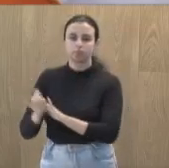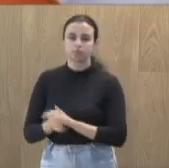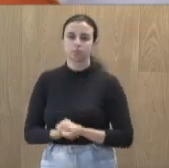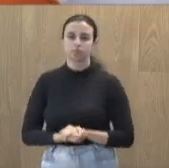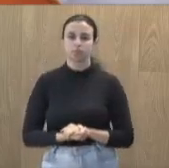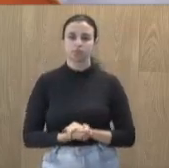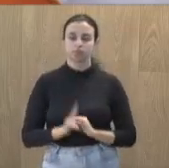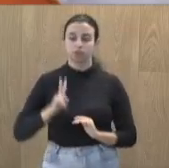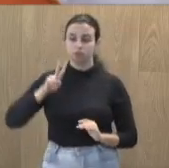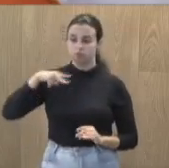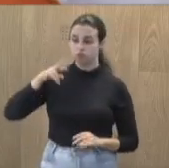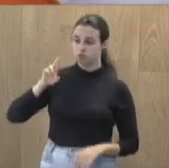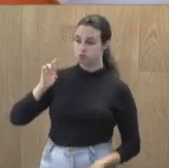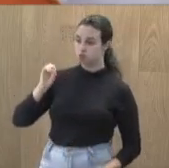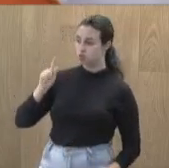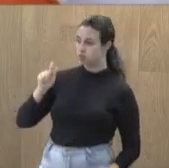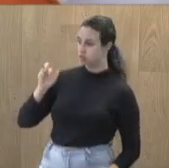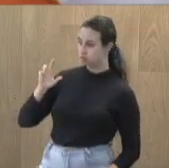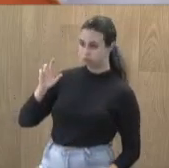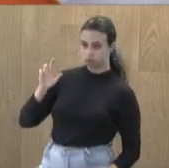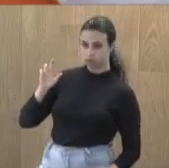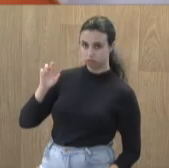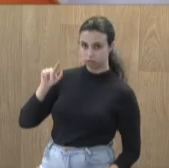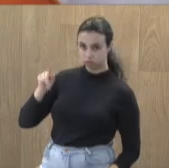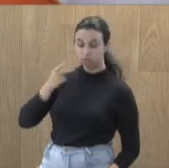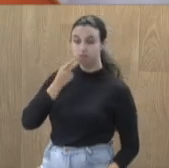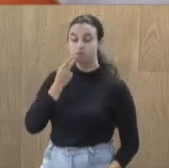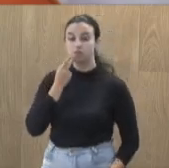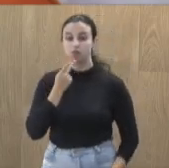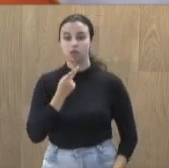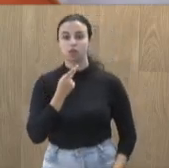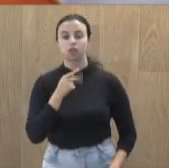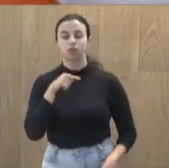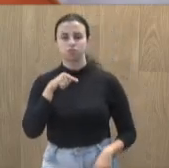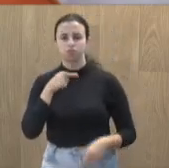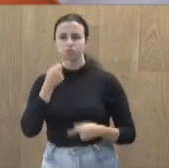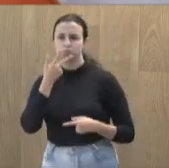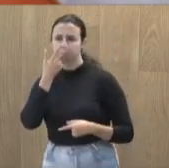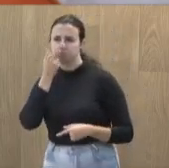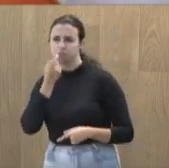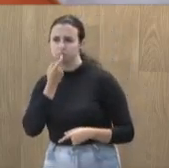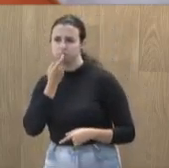O vereador Roger falou esses dias aqui